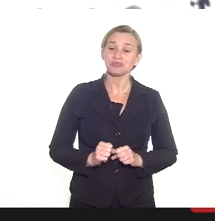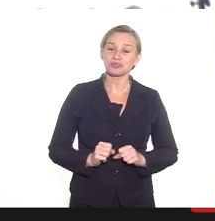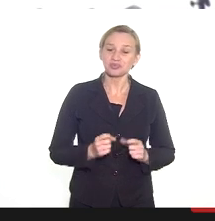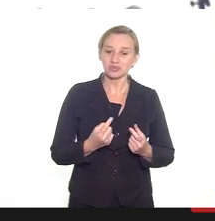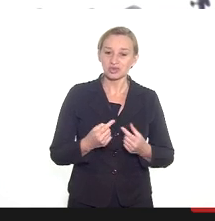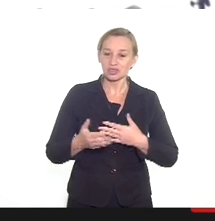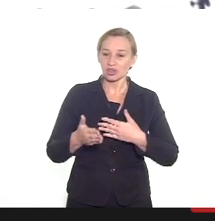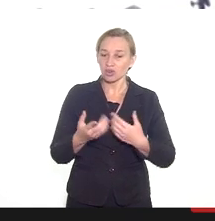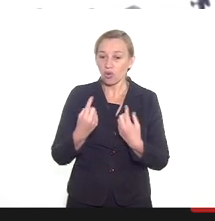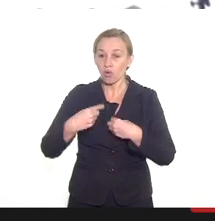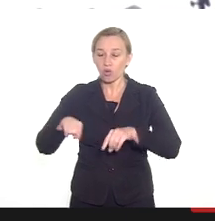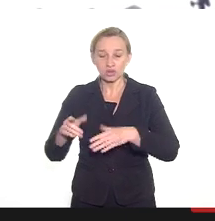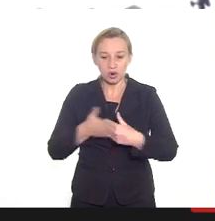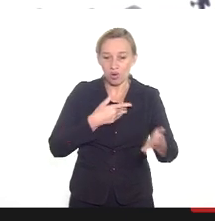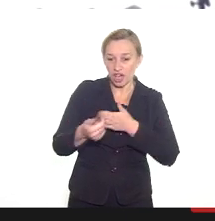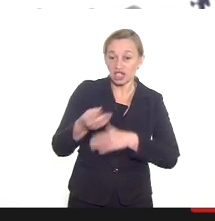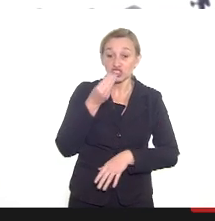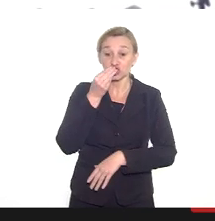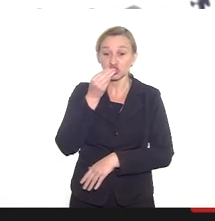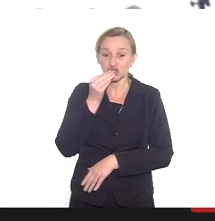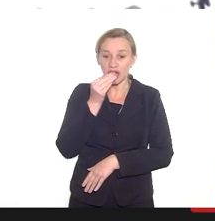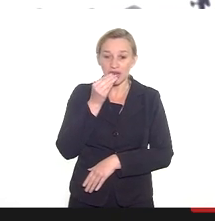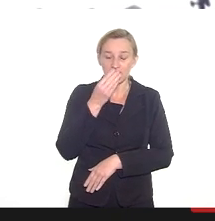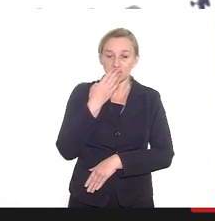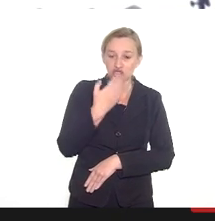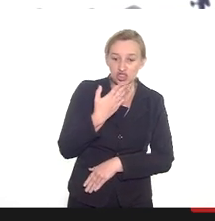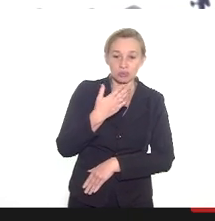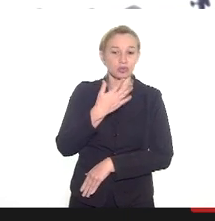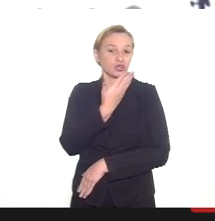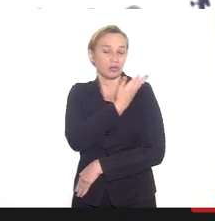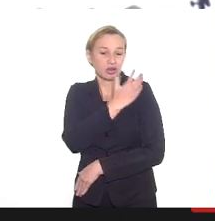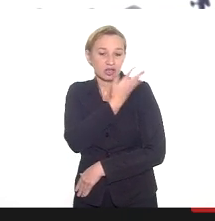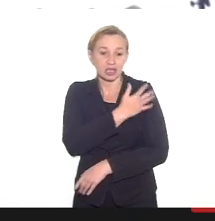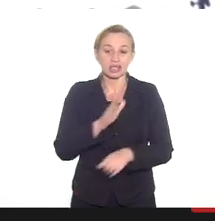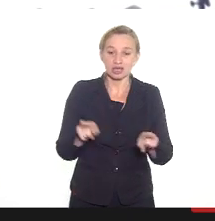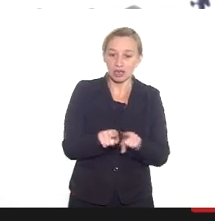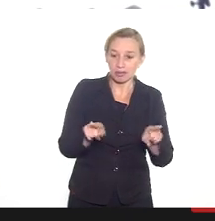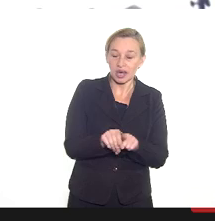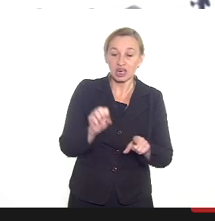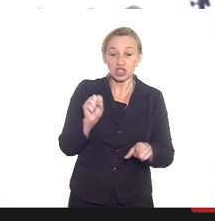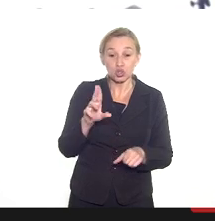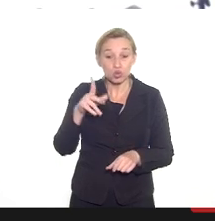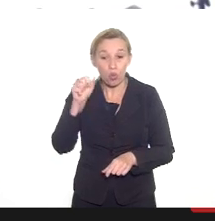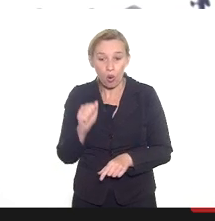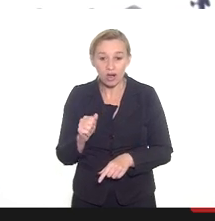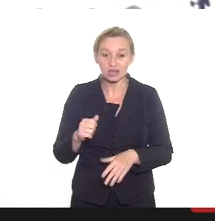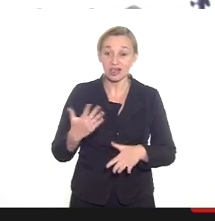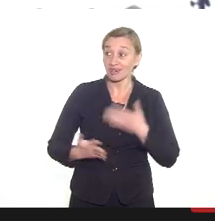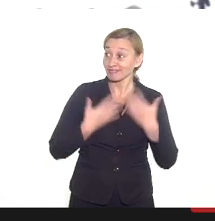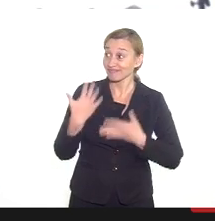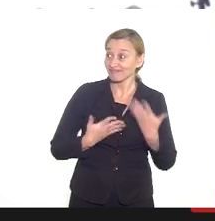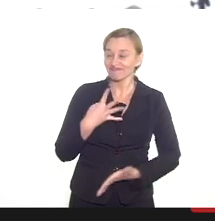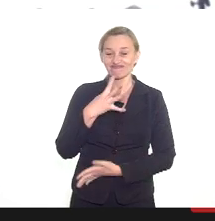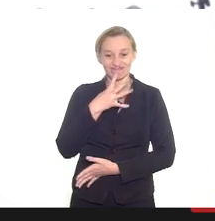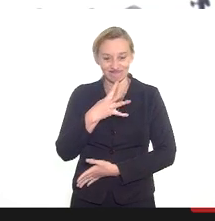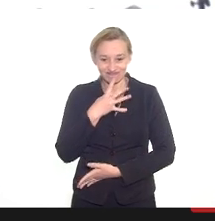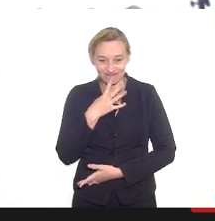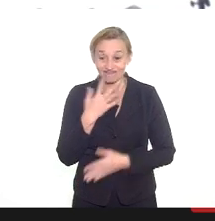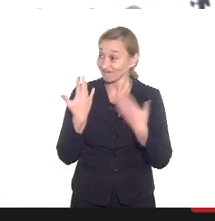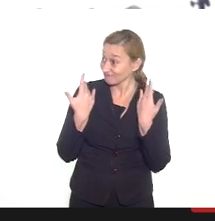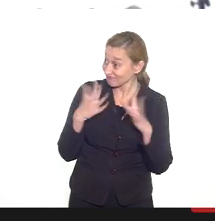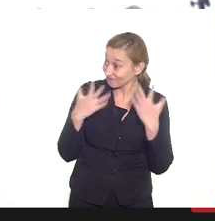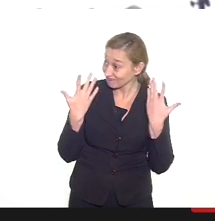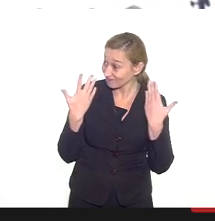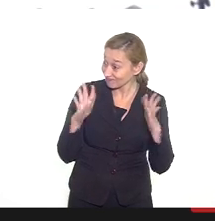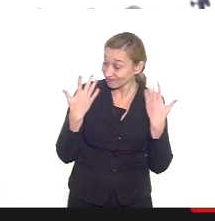combate a qualquer tipo de discriminação. Quero cumprimentar a Suane, que eu tive agora o prazer de conhecer. Quero te